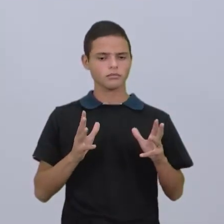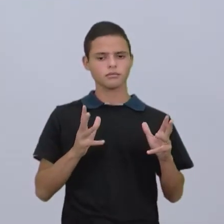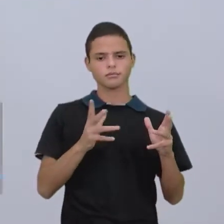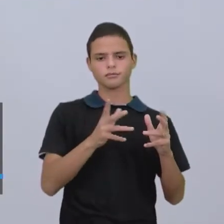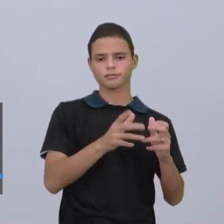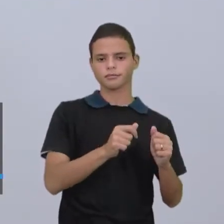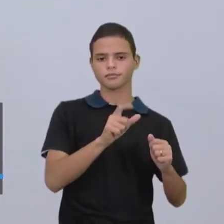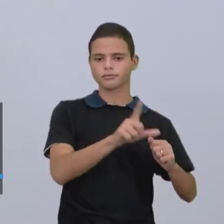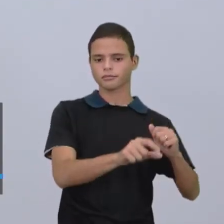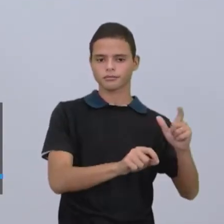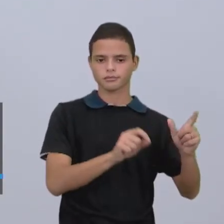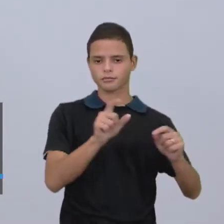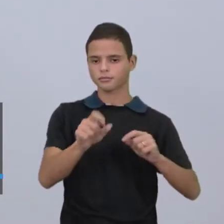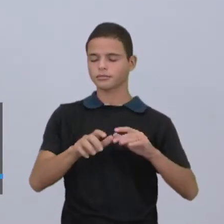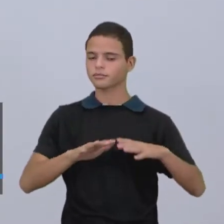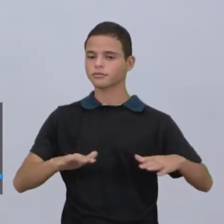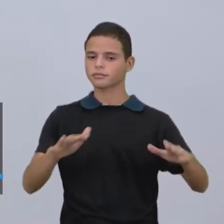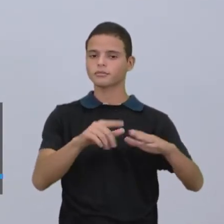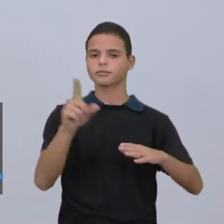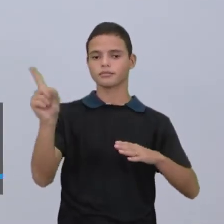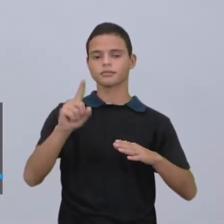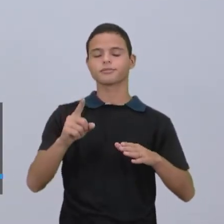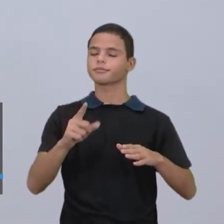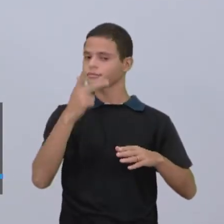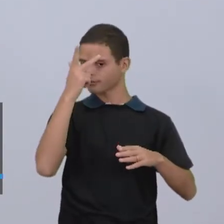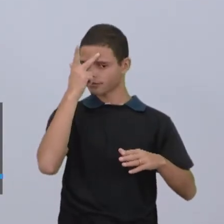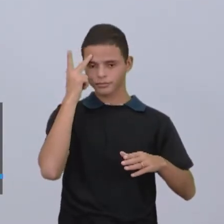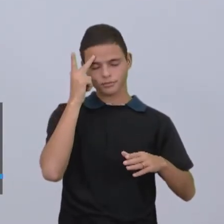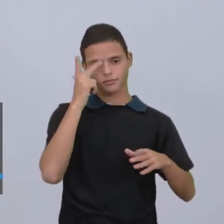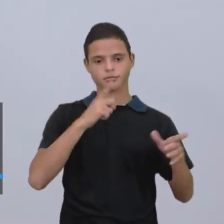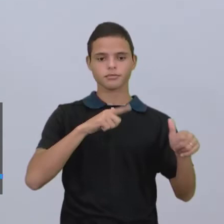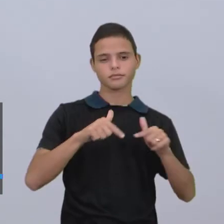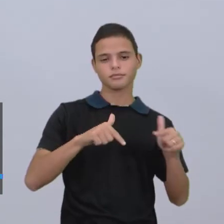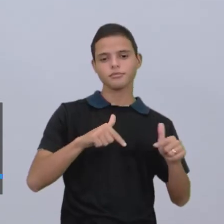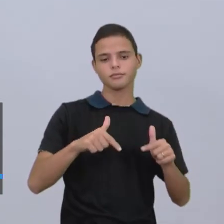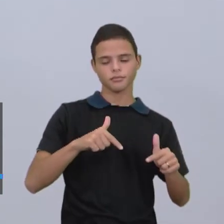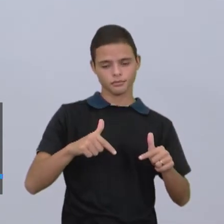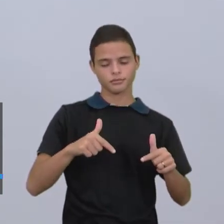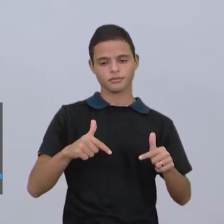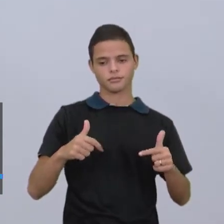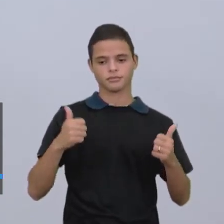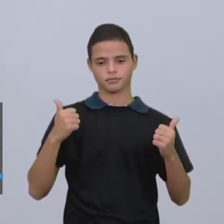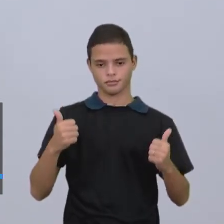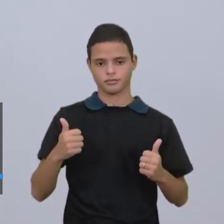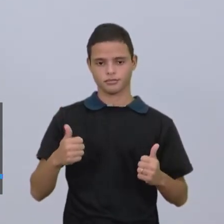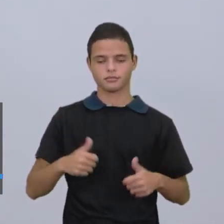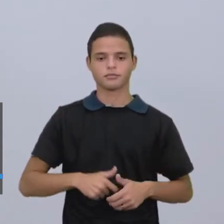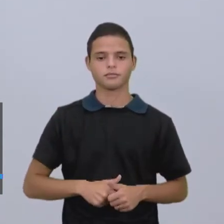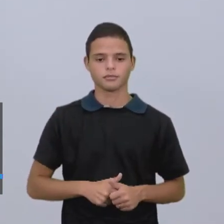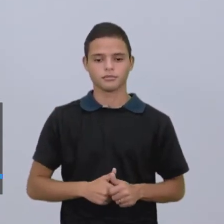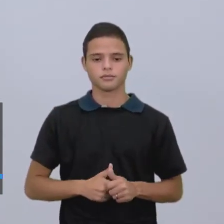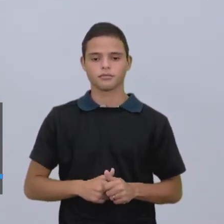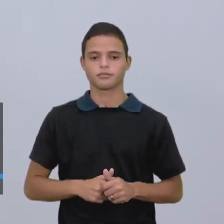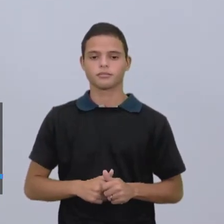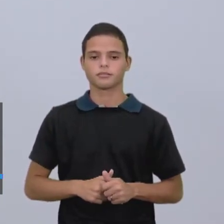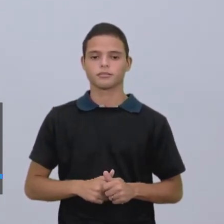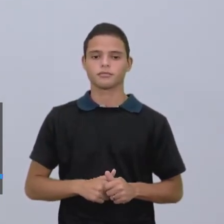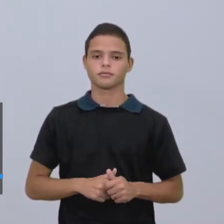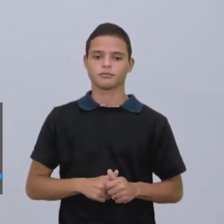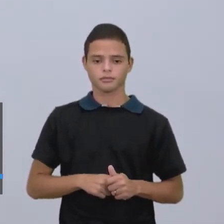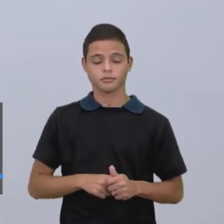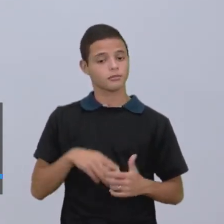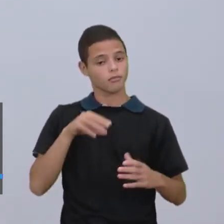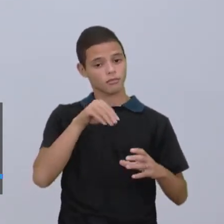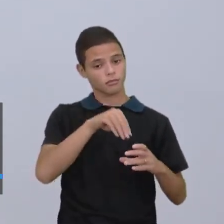eu vou escolher todo mundo do município? Não. Eu vou pegar quem trabalha, quem tem alguma renda, certo? Que está mexendo na parte econômica do Brasil. E